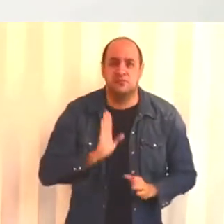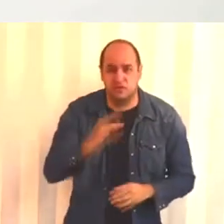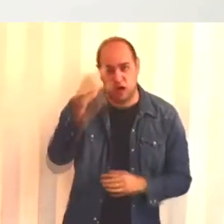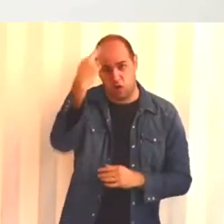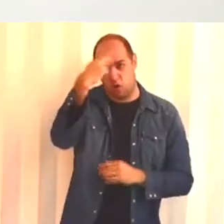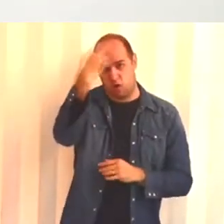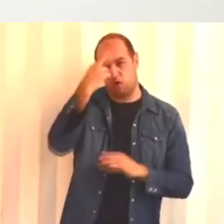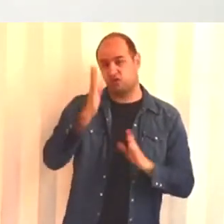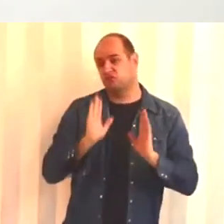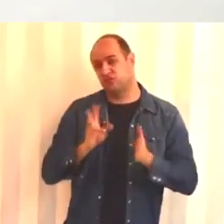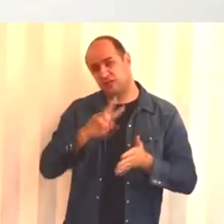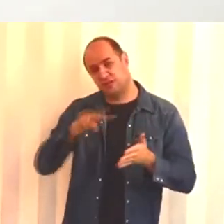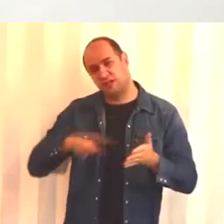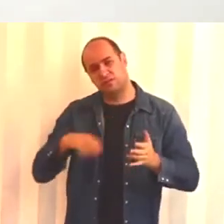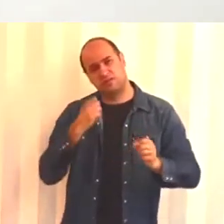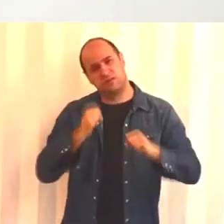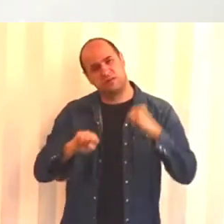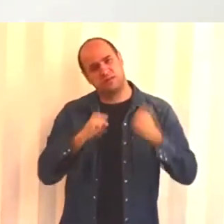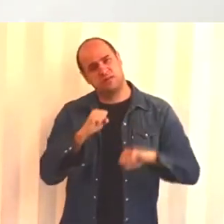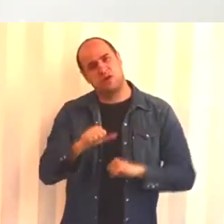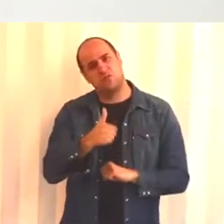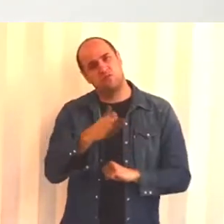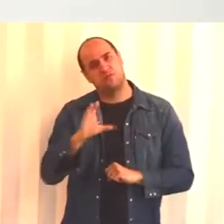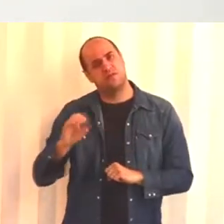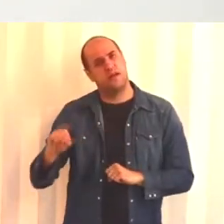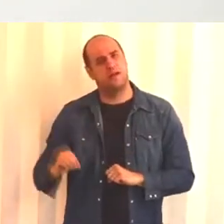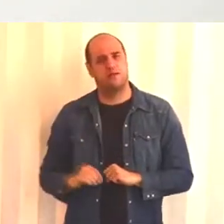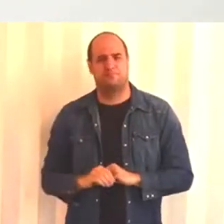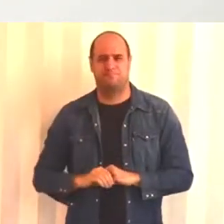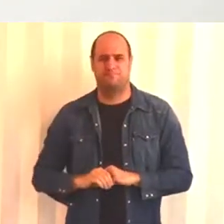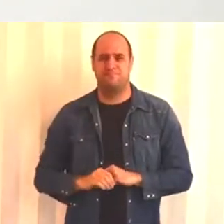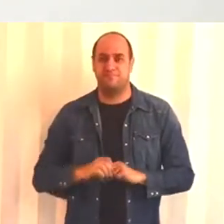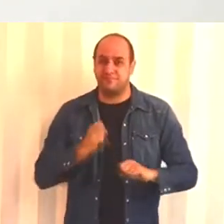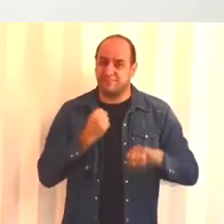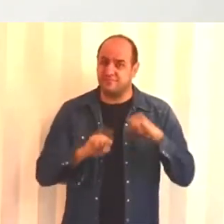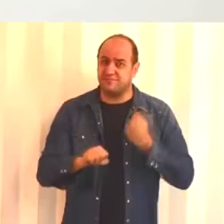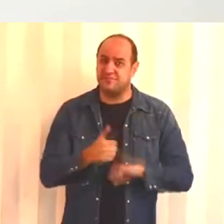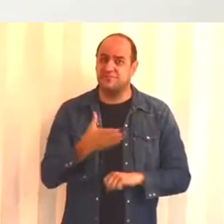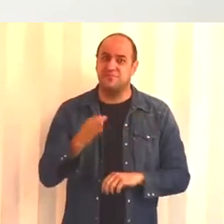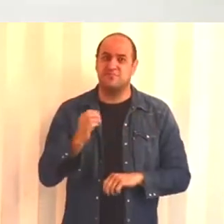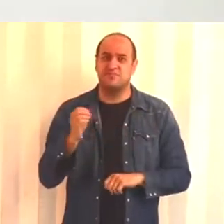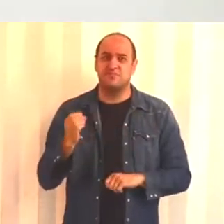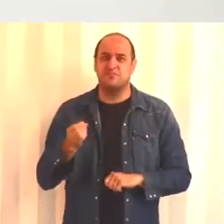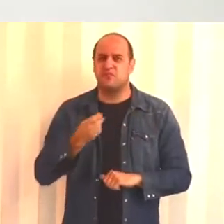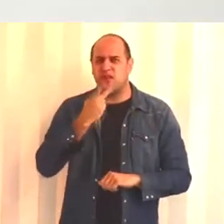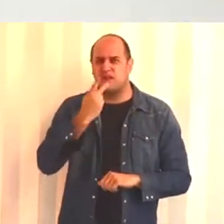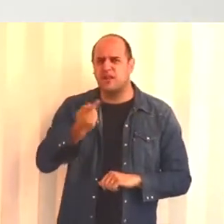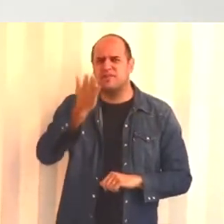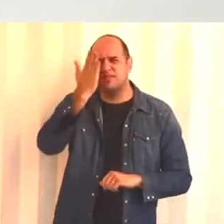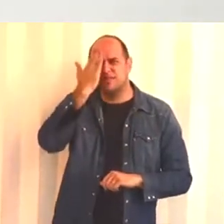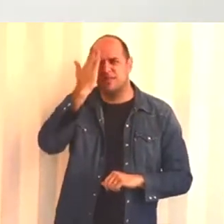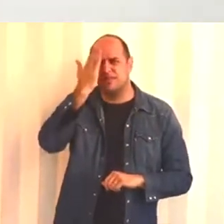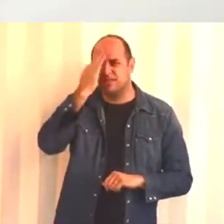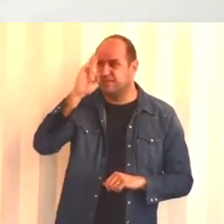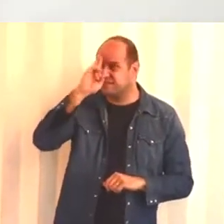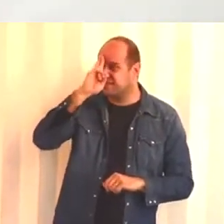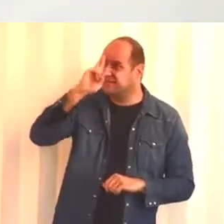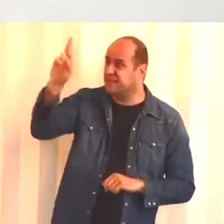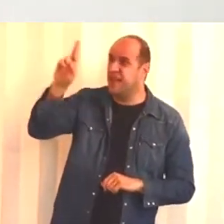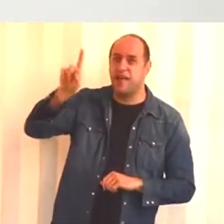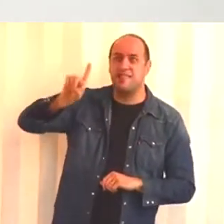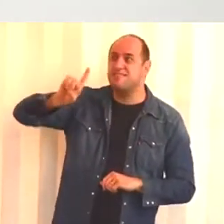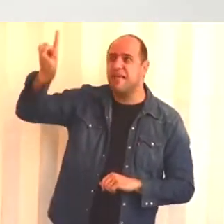nesta manhã o Salmo 100. Lá no Salmo 100, diz assim: sabei que o Senhor é